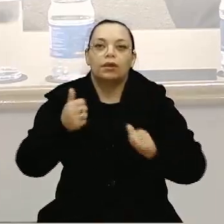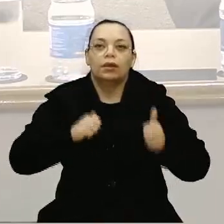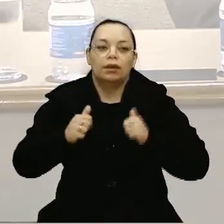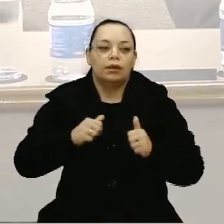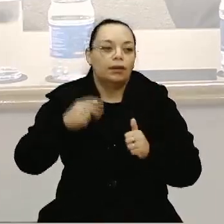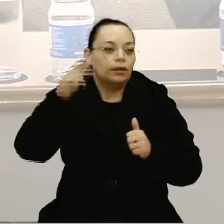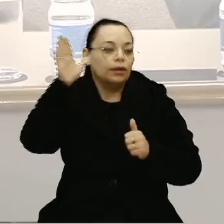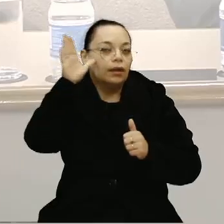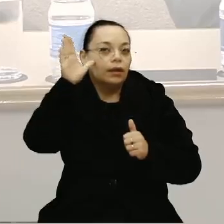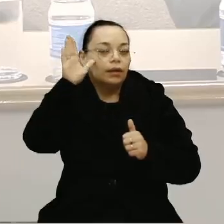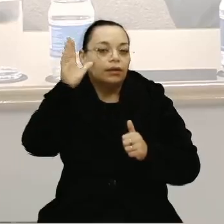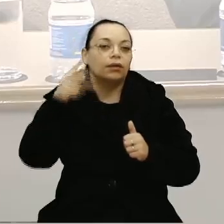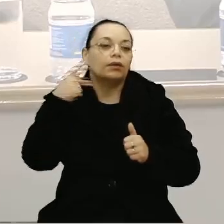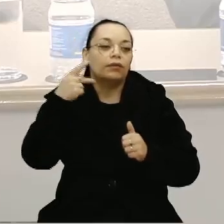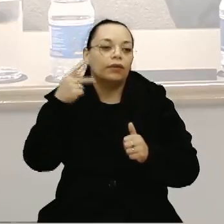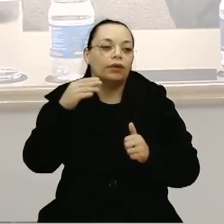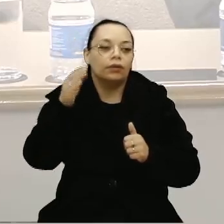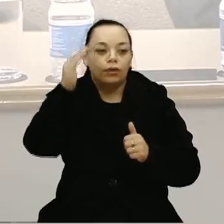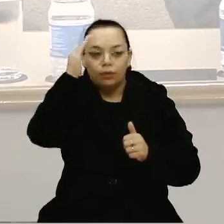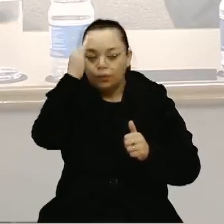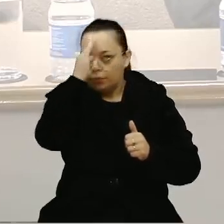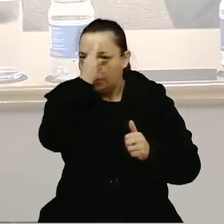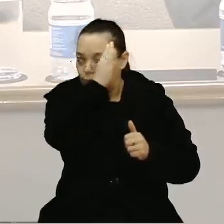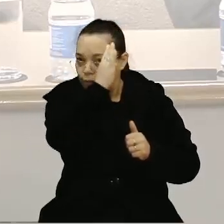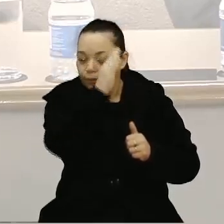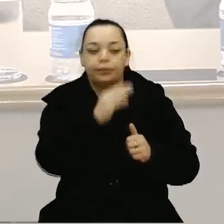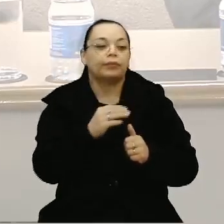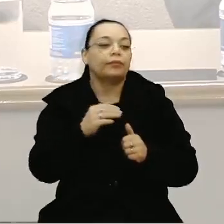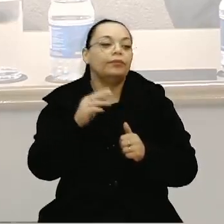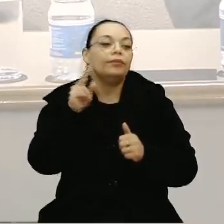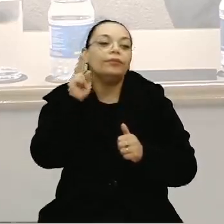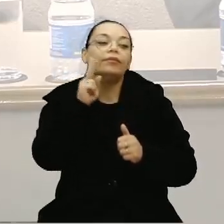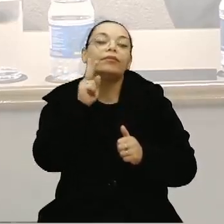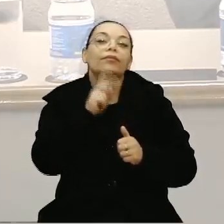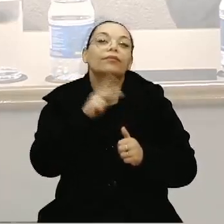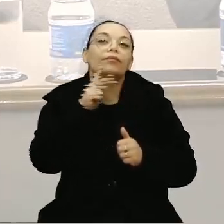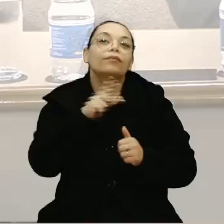Cadori, vereador Adriano Bressan, vereador Renato Oliveira,